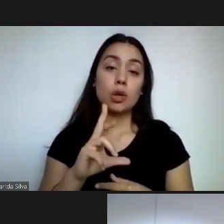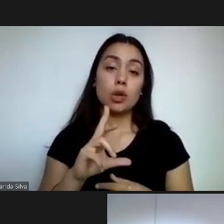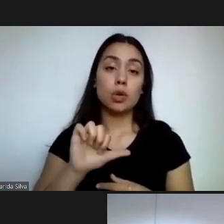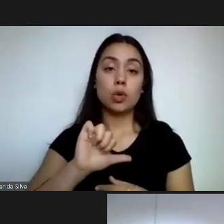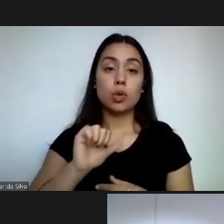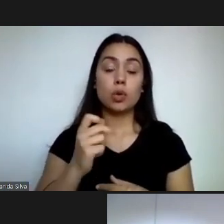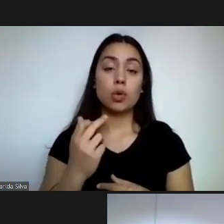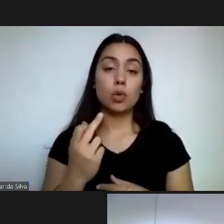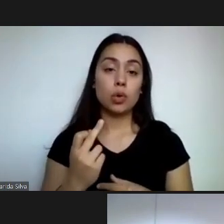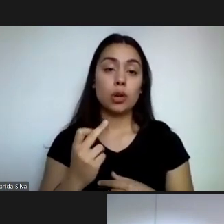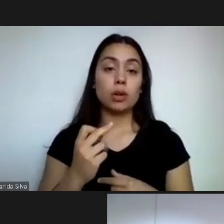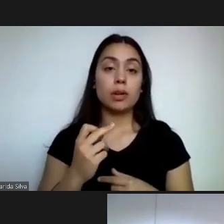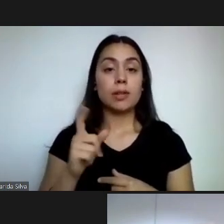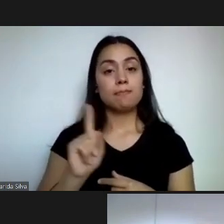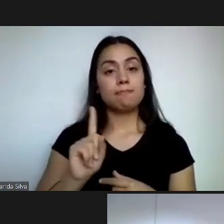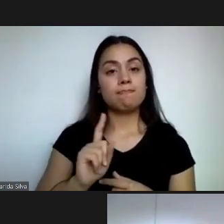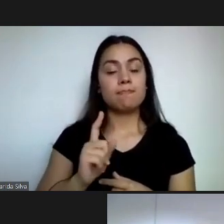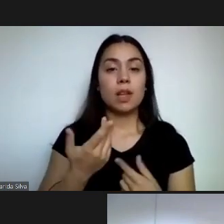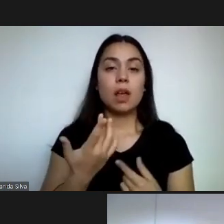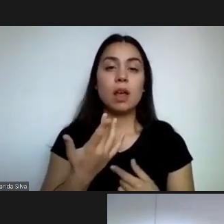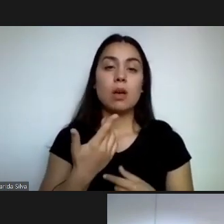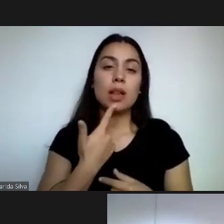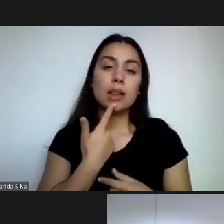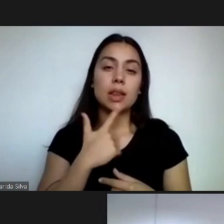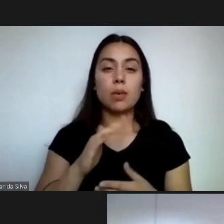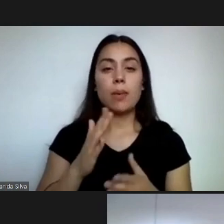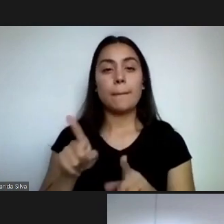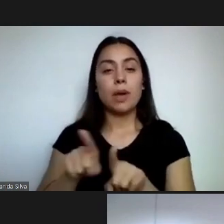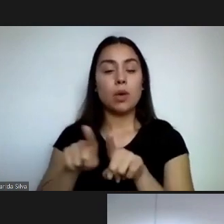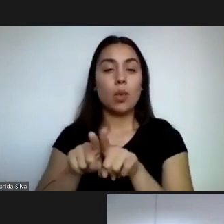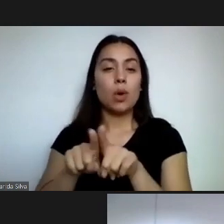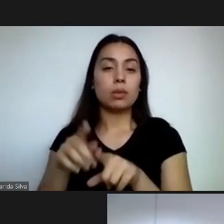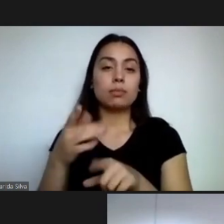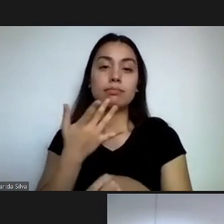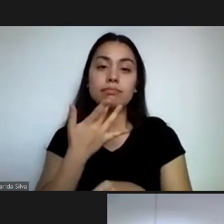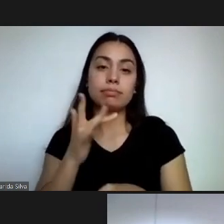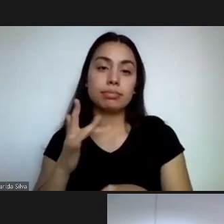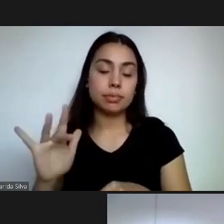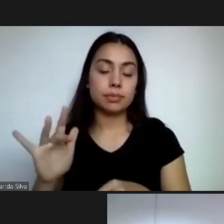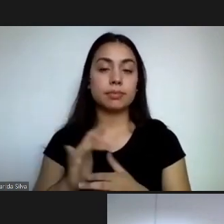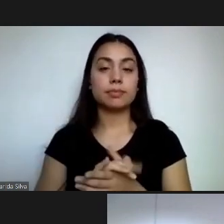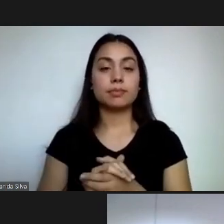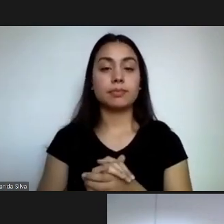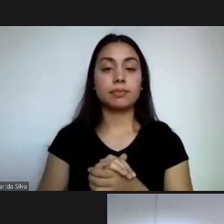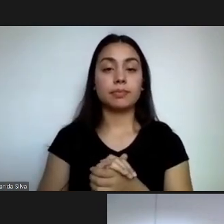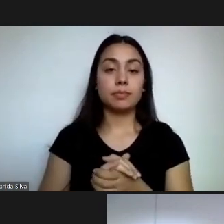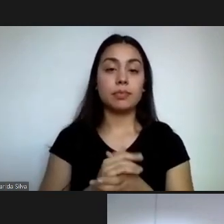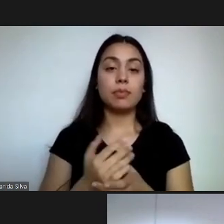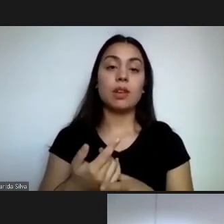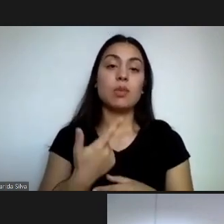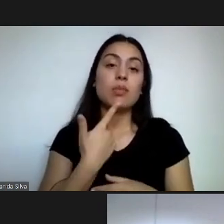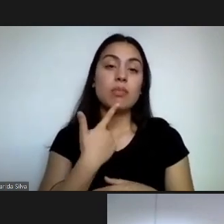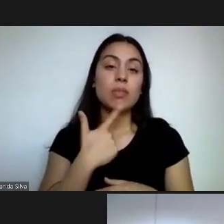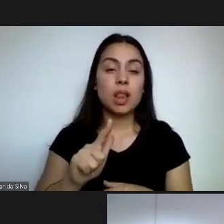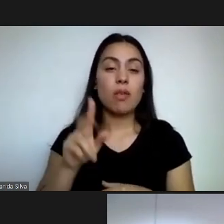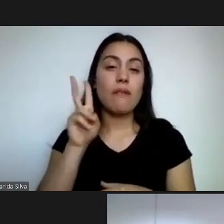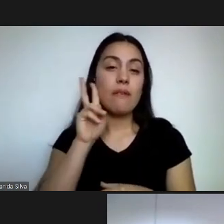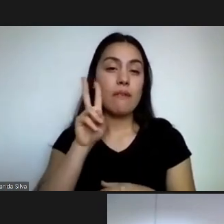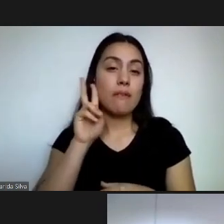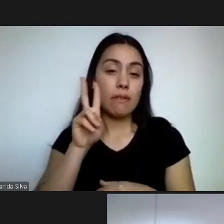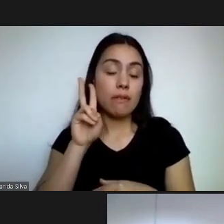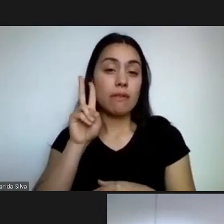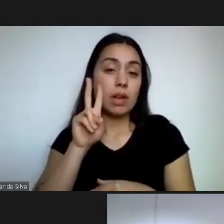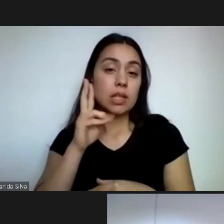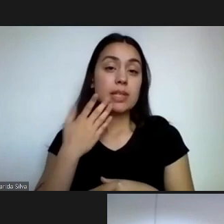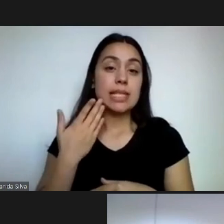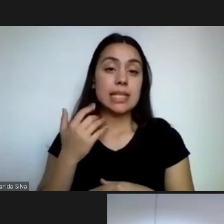como uma língua de imigrante, apesar de, à escala internacional, é uma língua que tem uma importância geopolítica significativa,